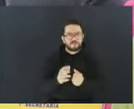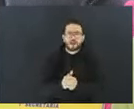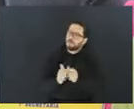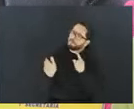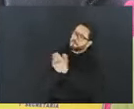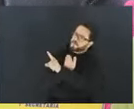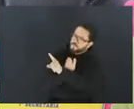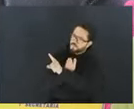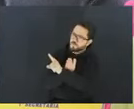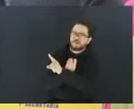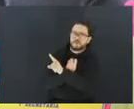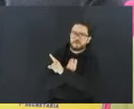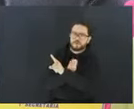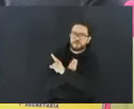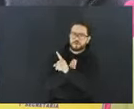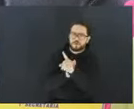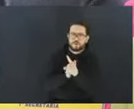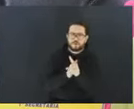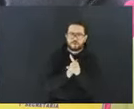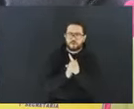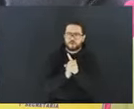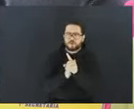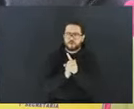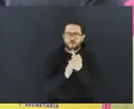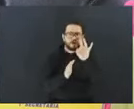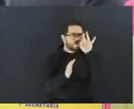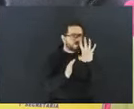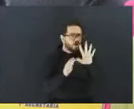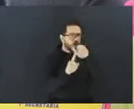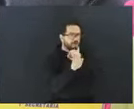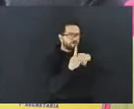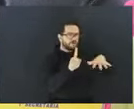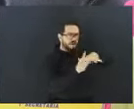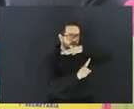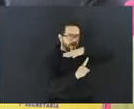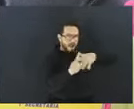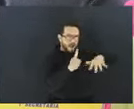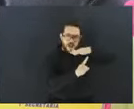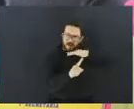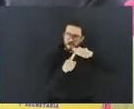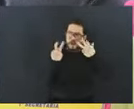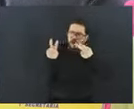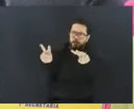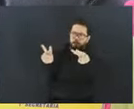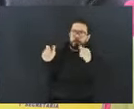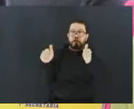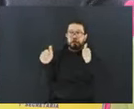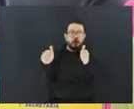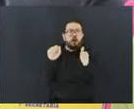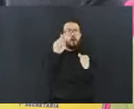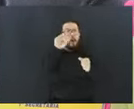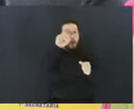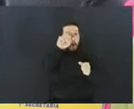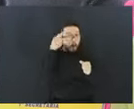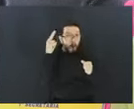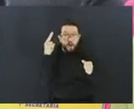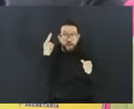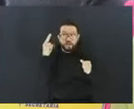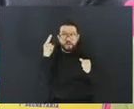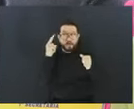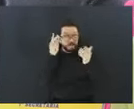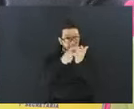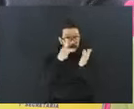ficou só na visão da população ou os números também indicaram que a Operação Verão foi um sucesso, como